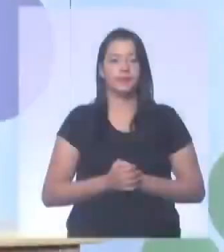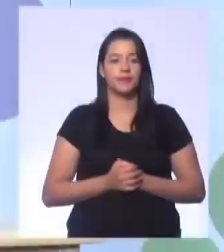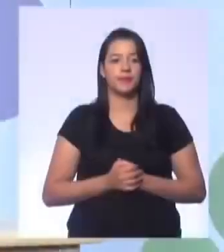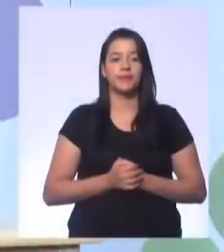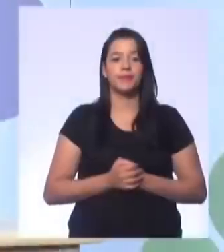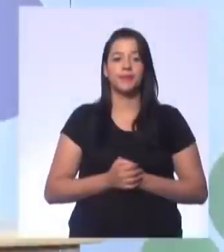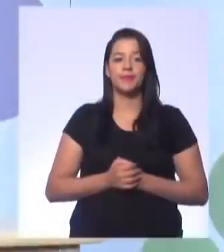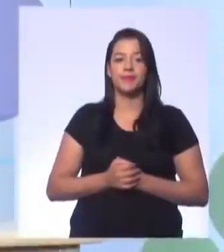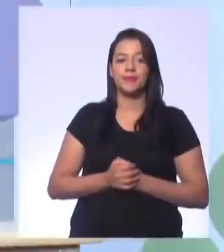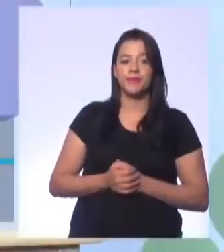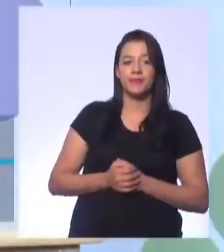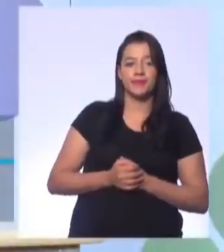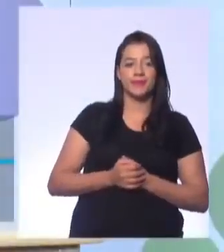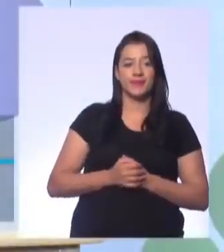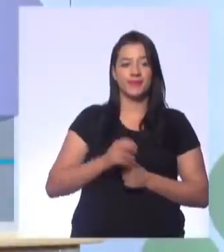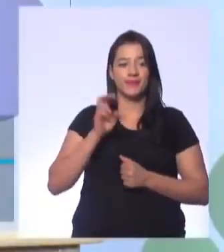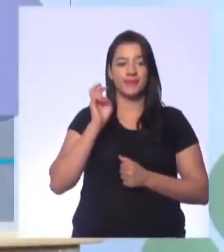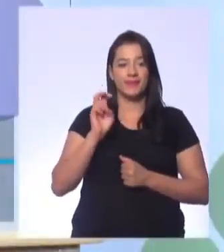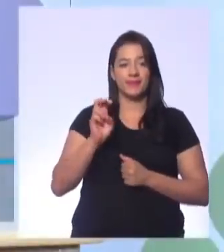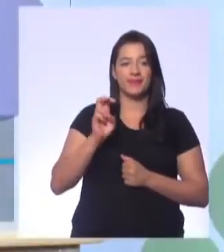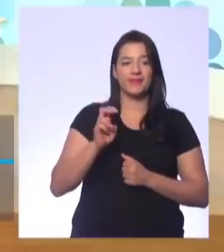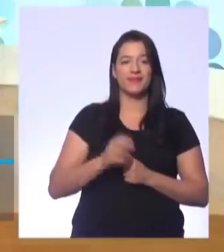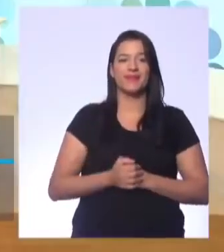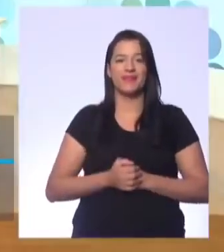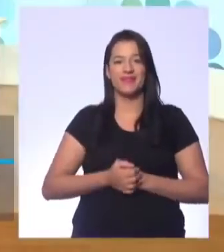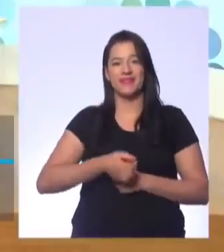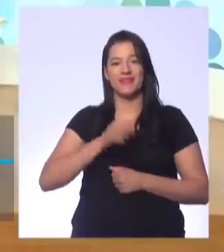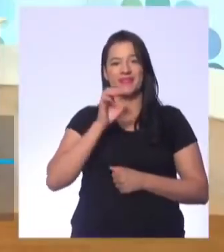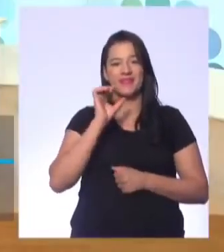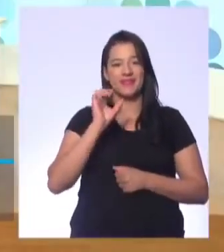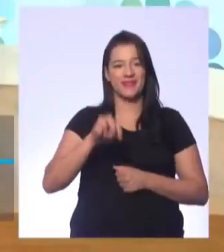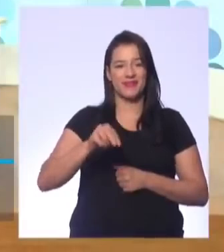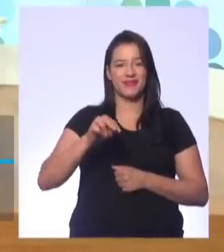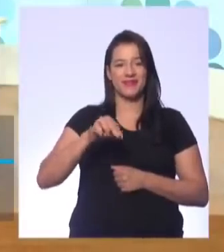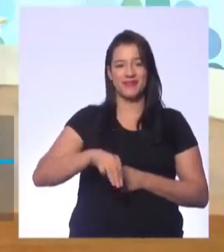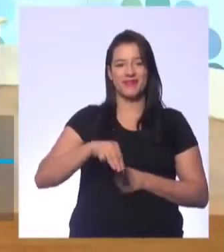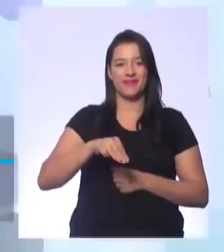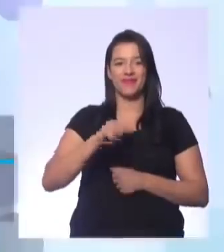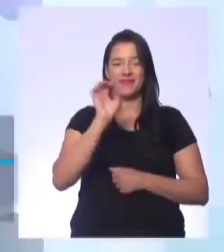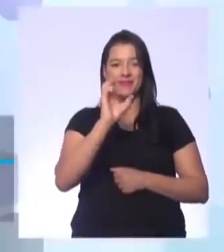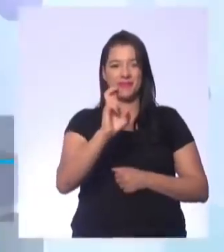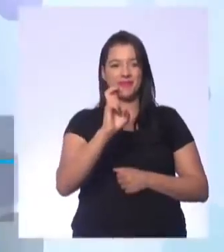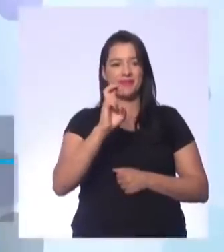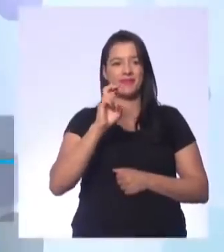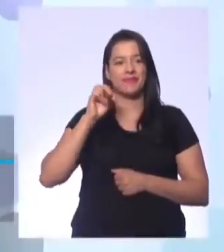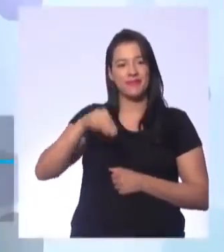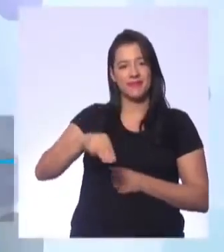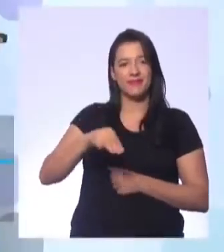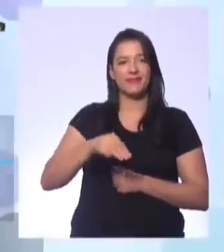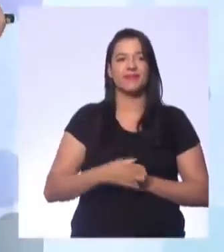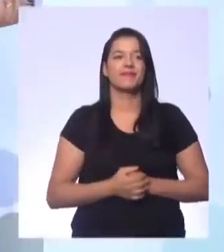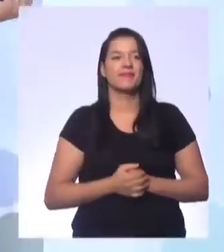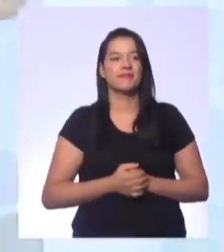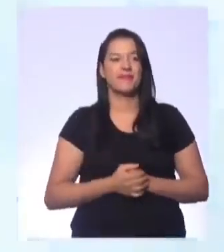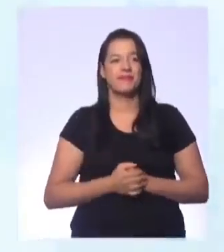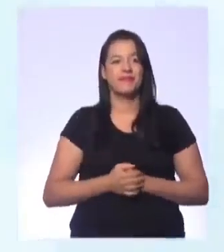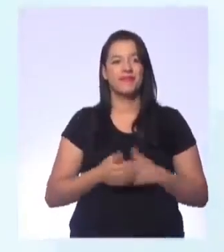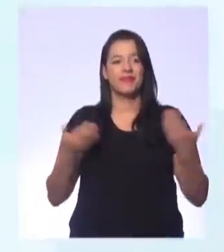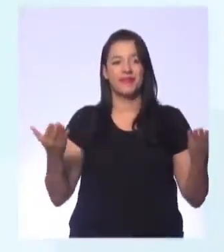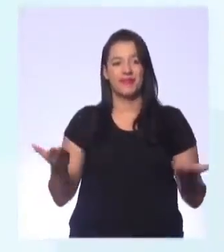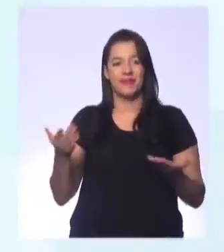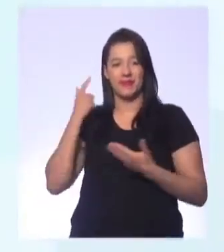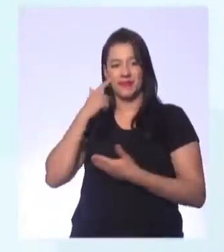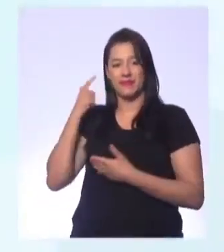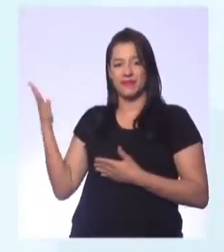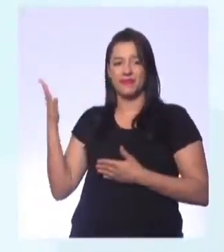15 metros Jonas curte Grosso 5m 50 boa então natelinha vocês vão ver no caso aí eu fiz com